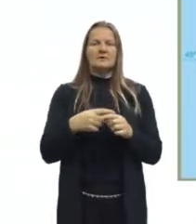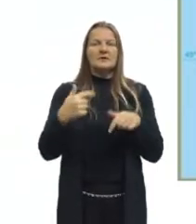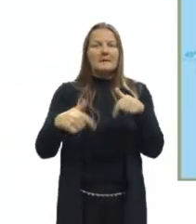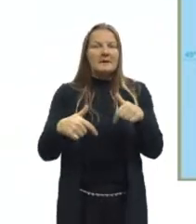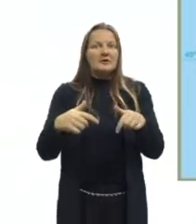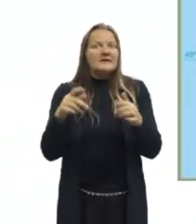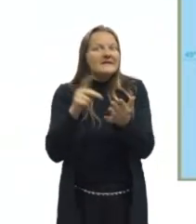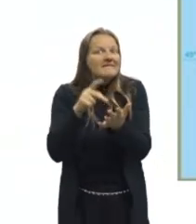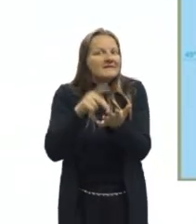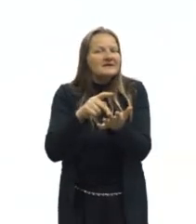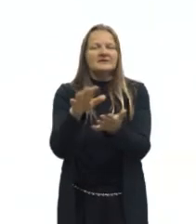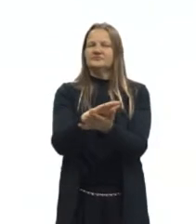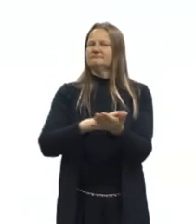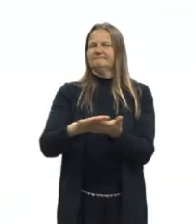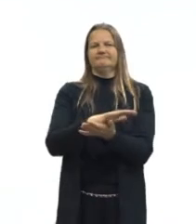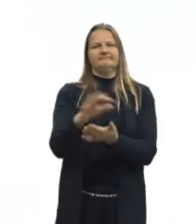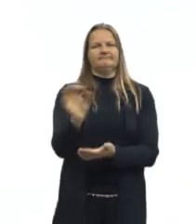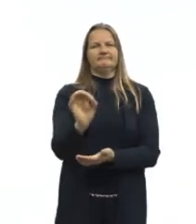uma forma verdadeira